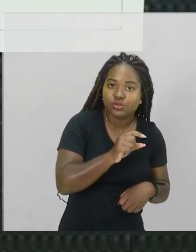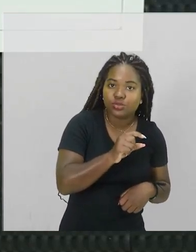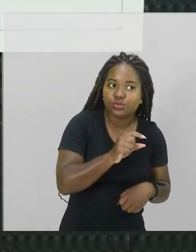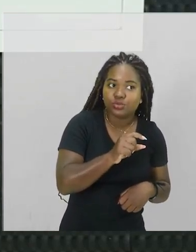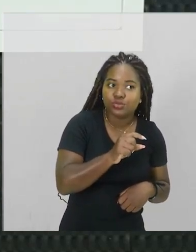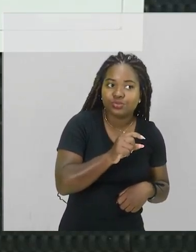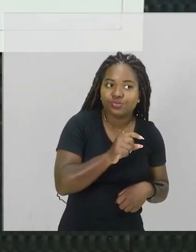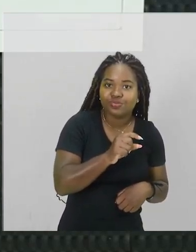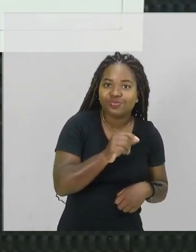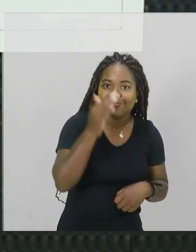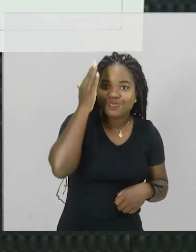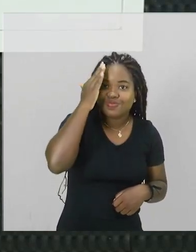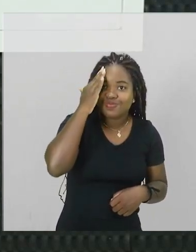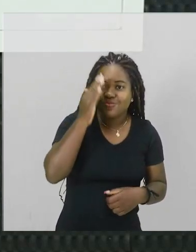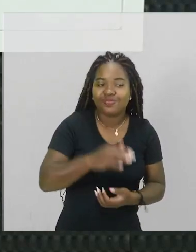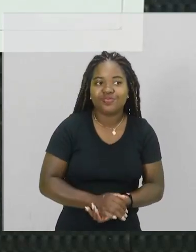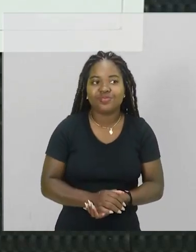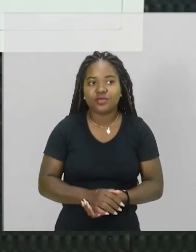verde